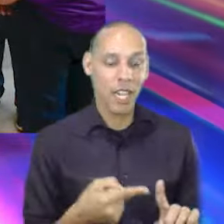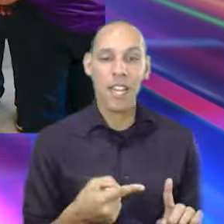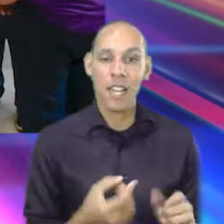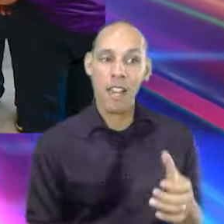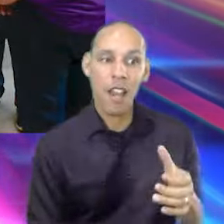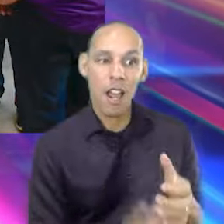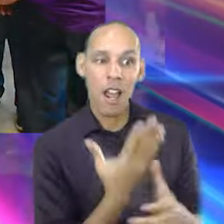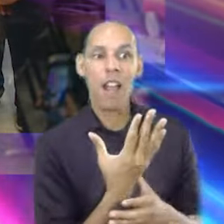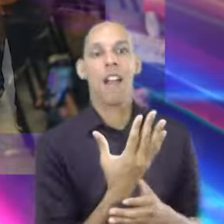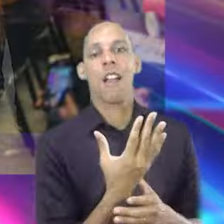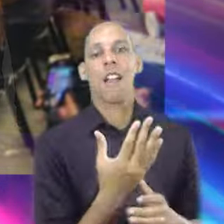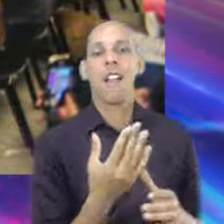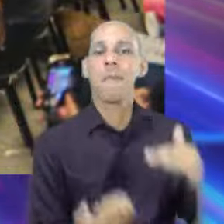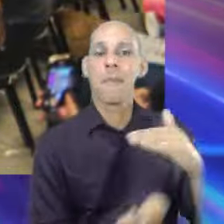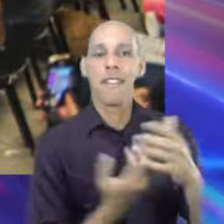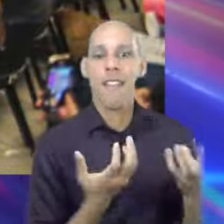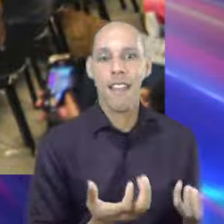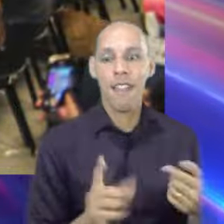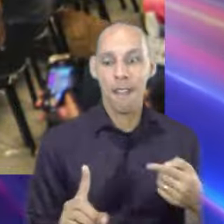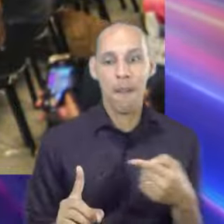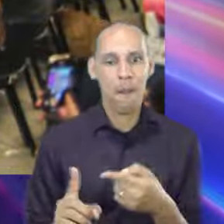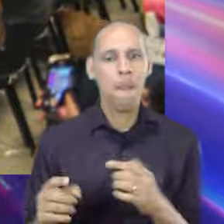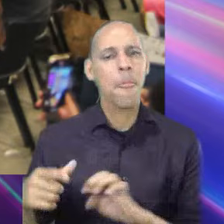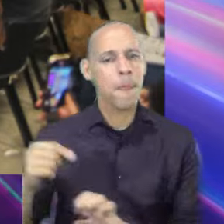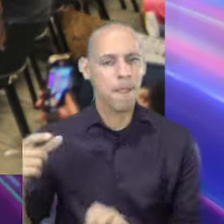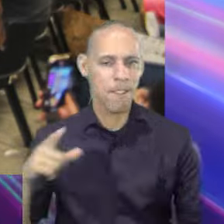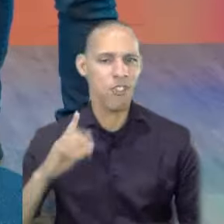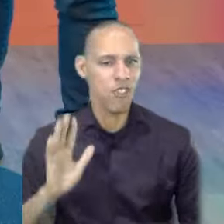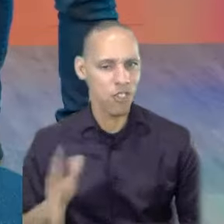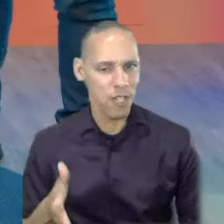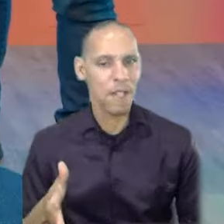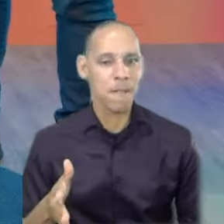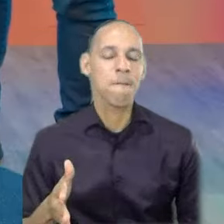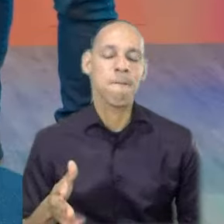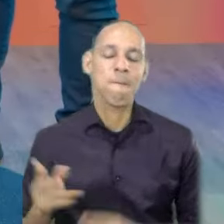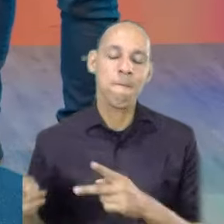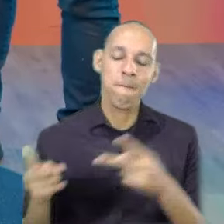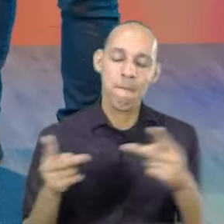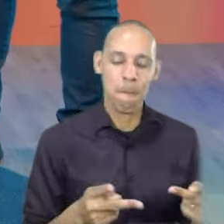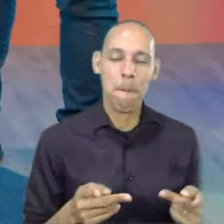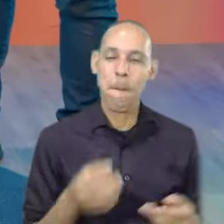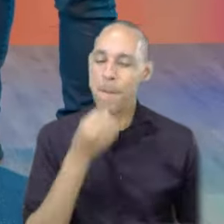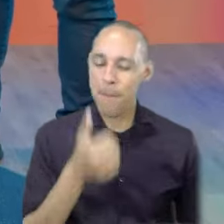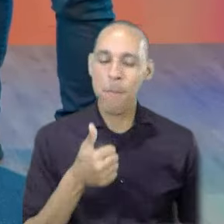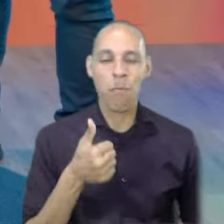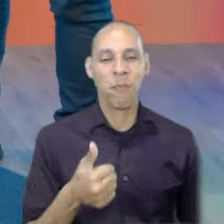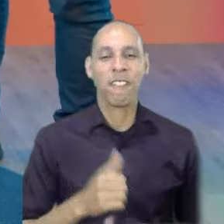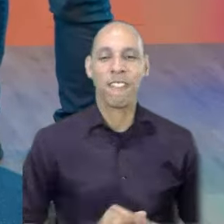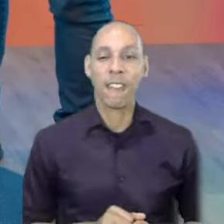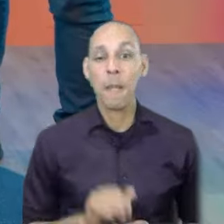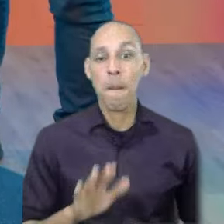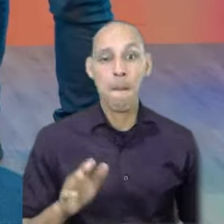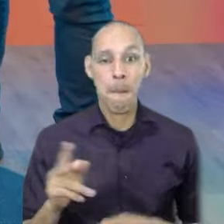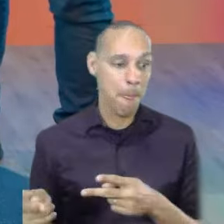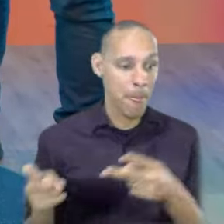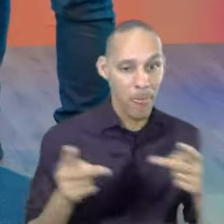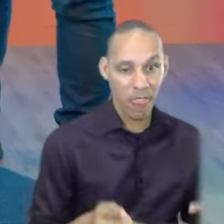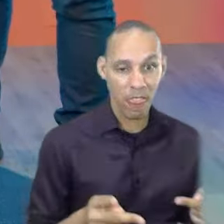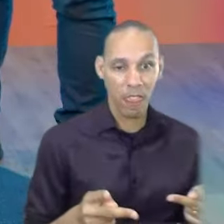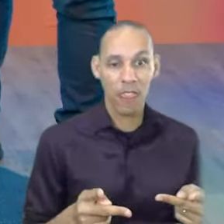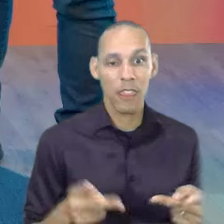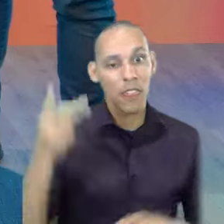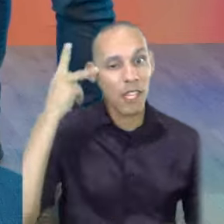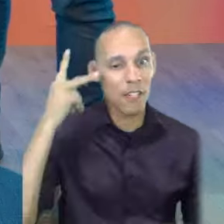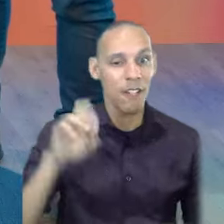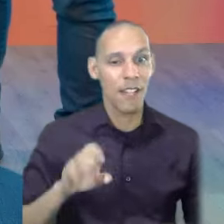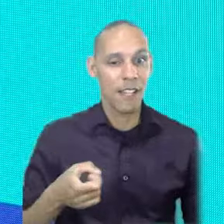quer melhorar a sua atividade, é bem-vindo na Feira do Empreendedor. Bacana. E quem for no São Paulo Expo, né? Você já deu ali uns highlights, o